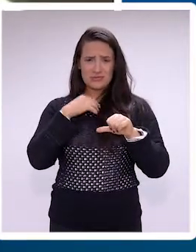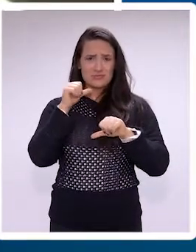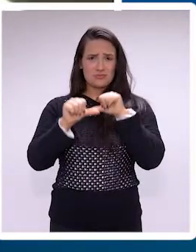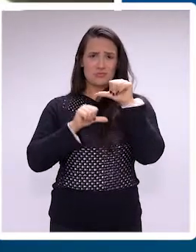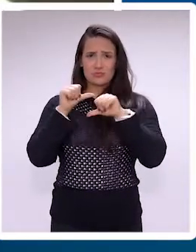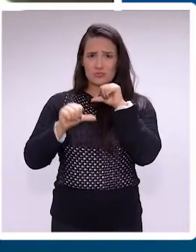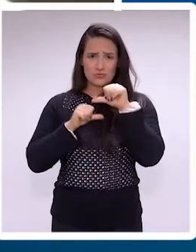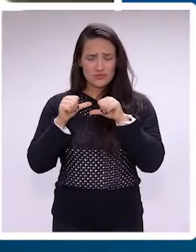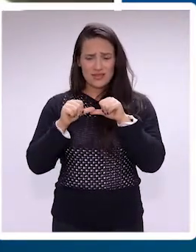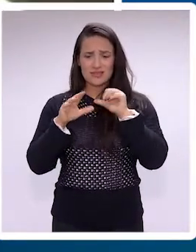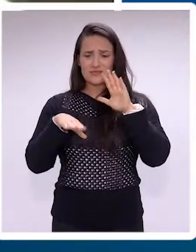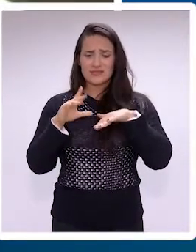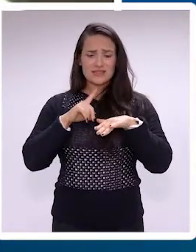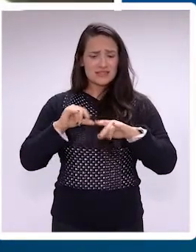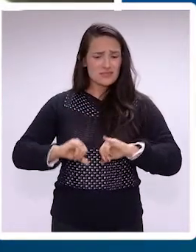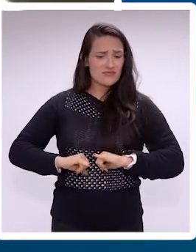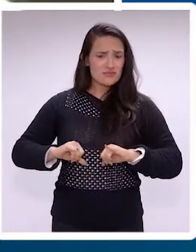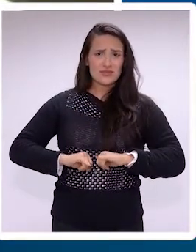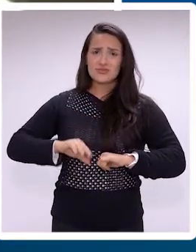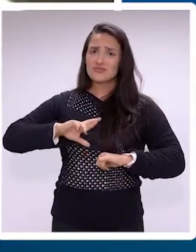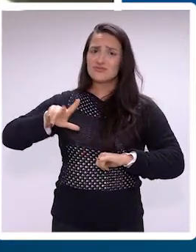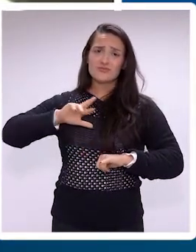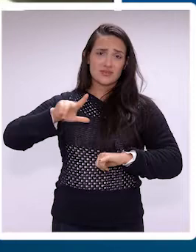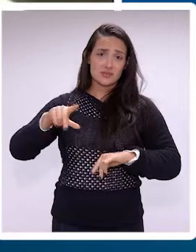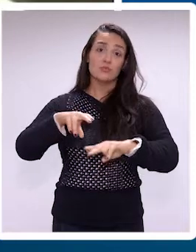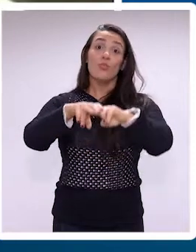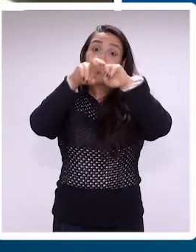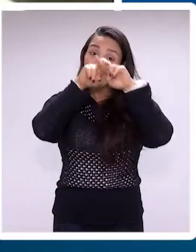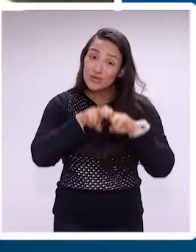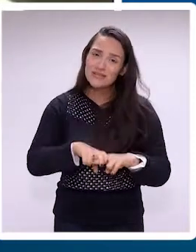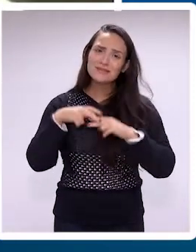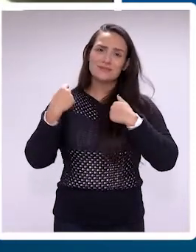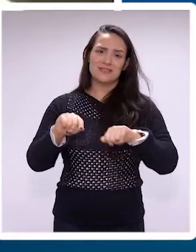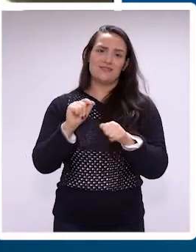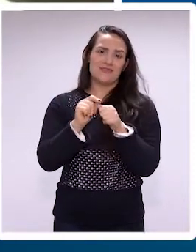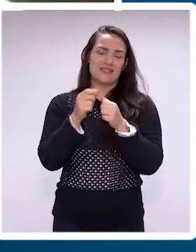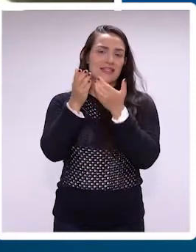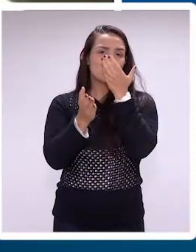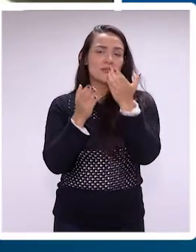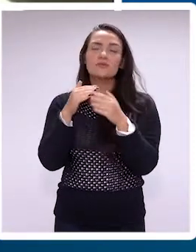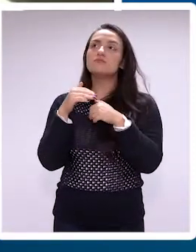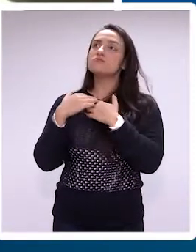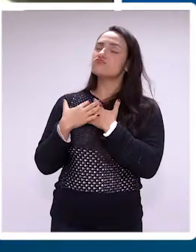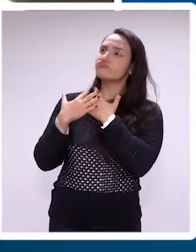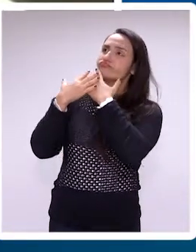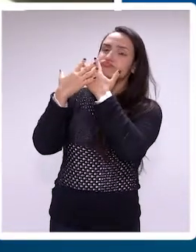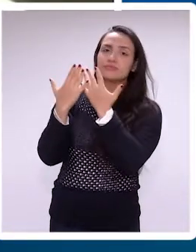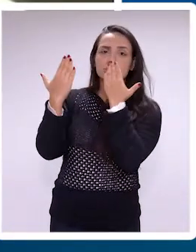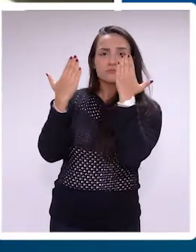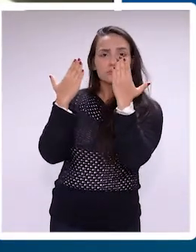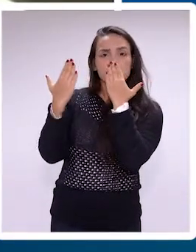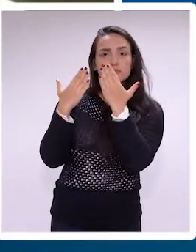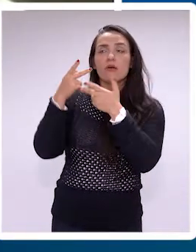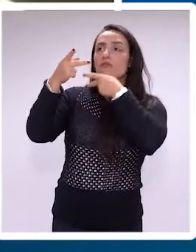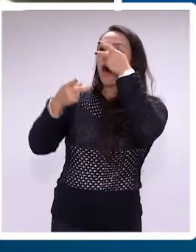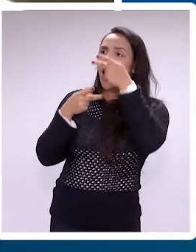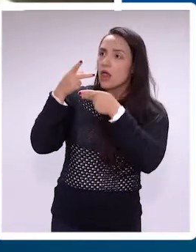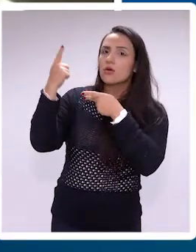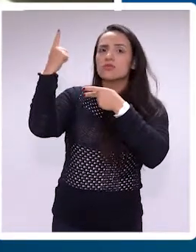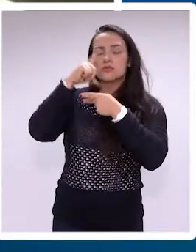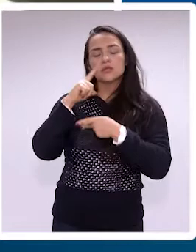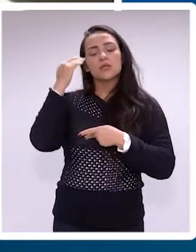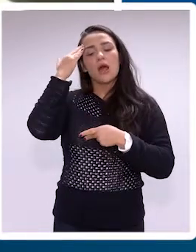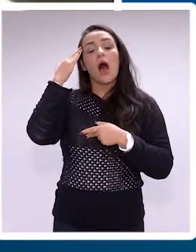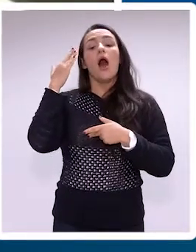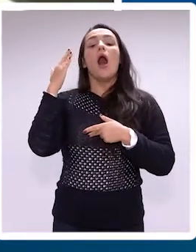e que a psicoterapia o ajudará ou a melhorar, ou a compreender, ou a conviver, ou